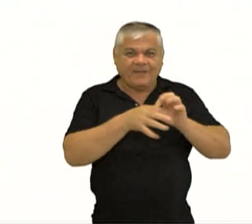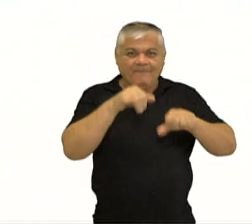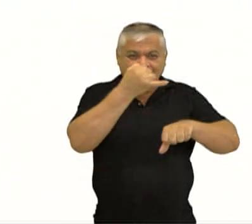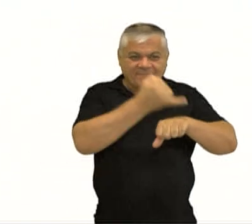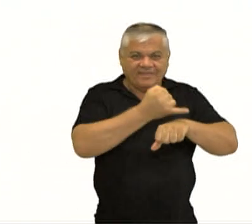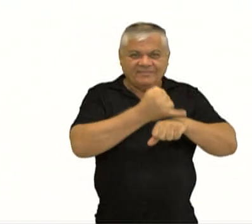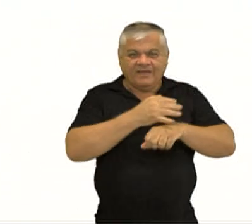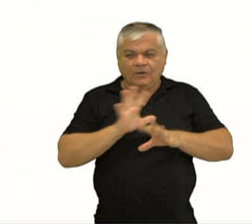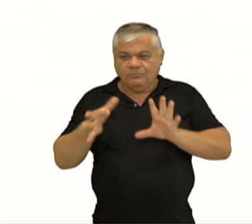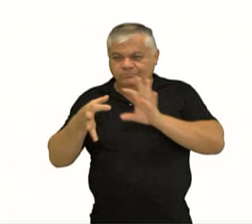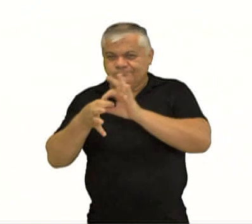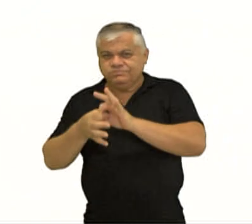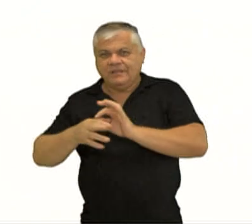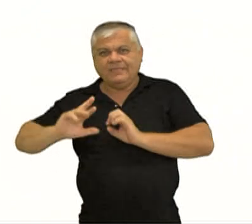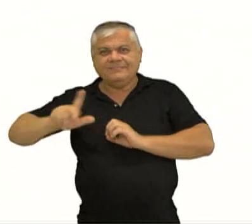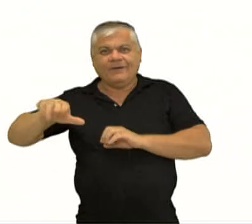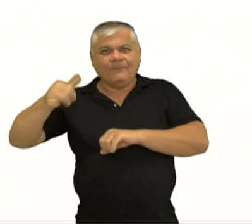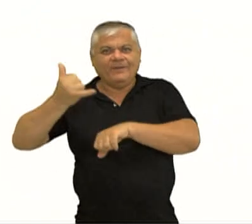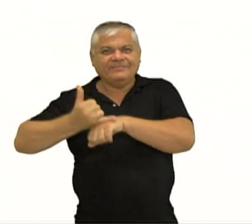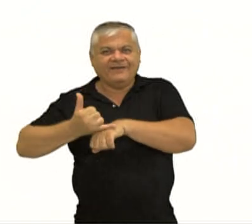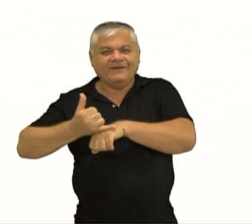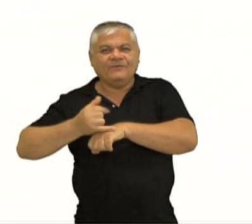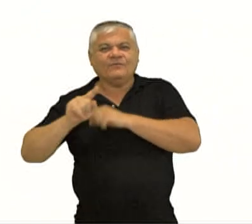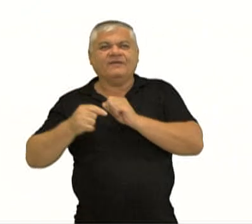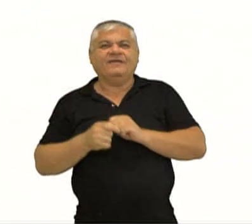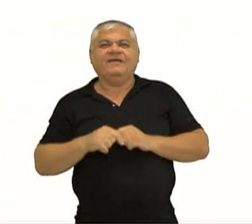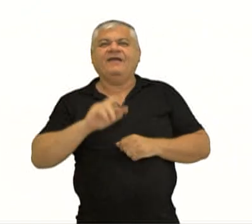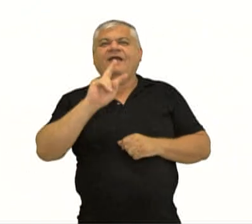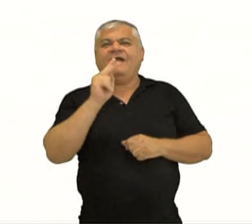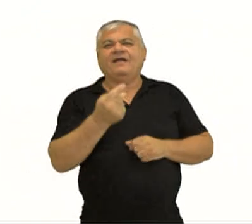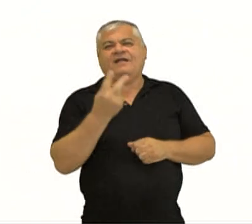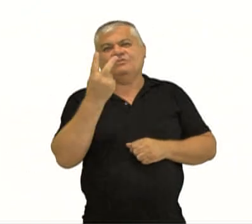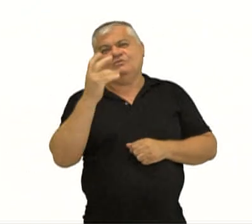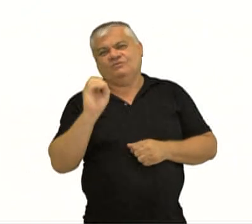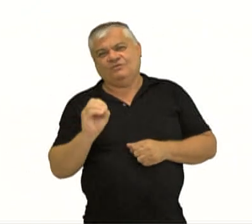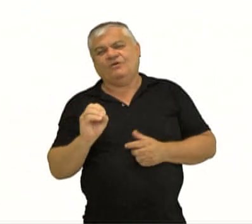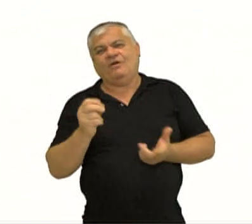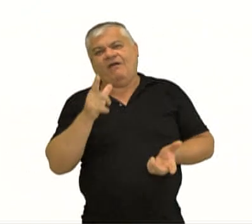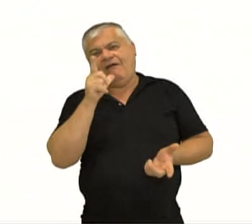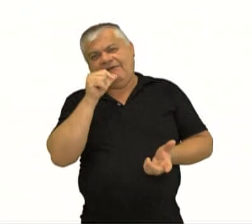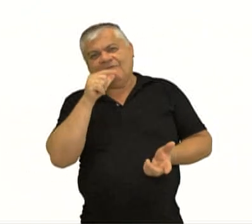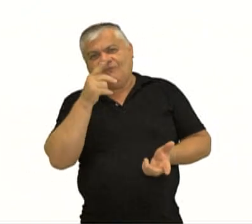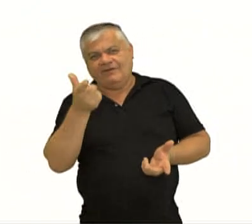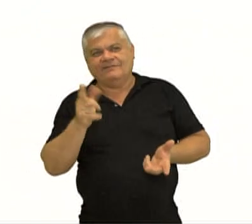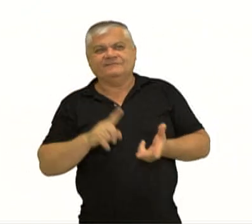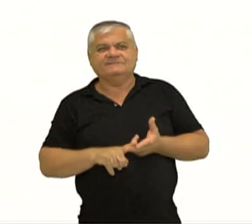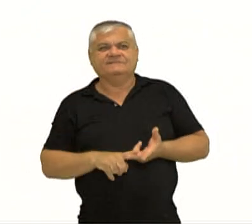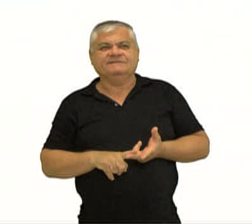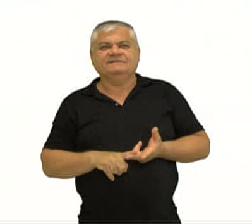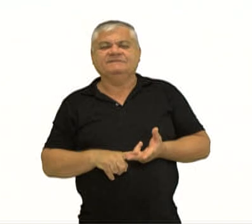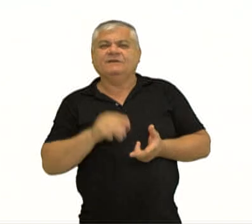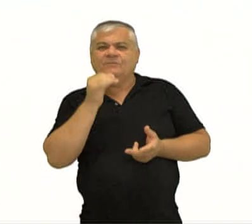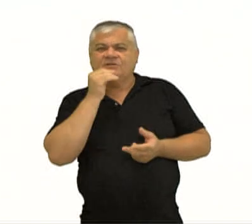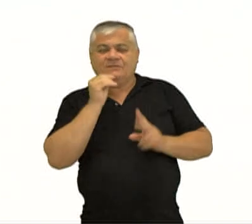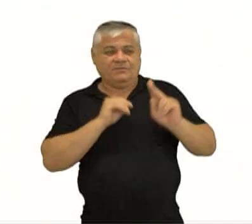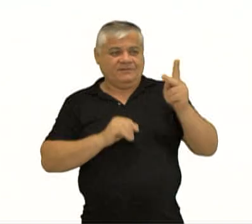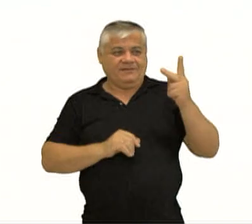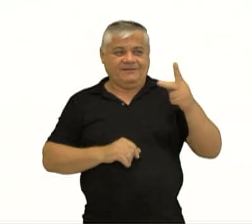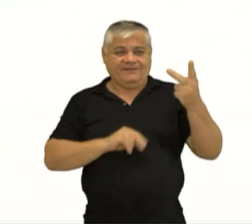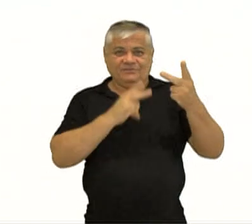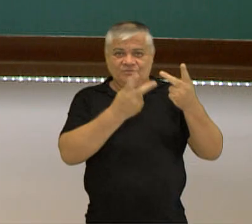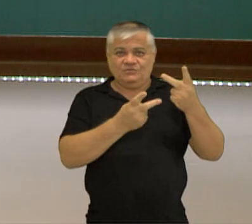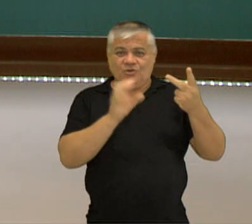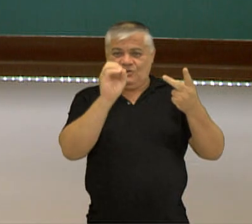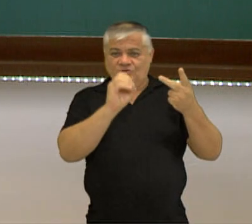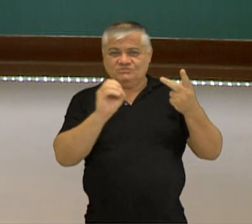covalente, partilha de elétrons. H2O, a molécula da água. Átomos de hidrogênio são